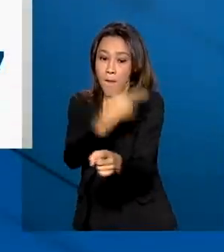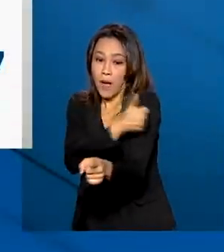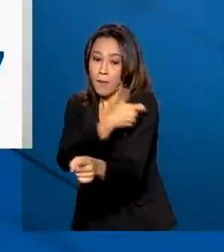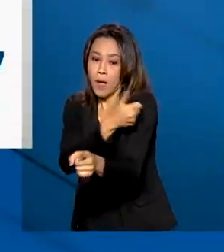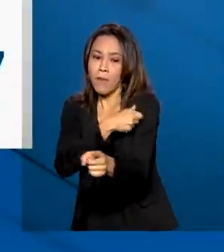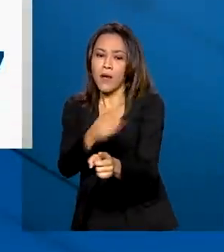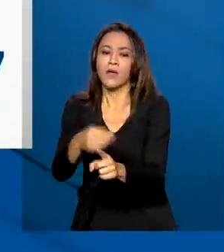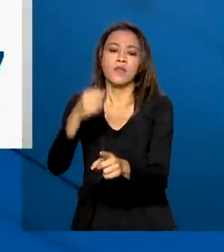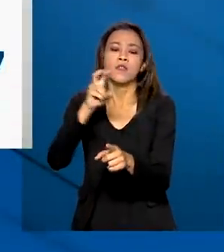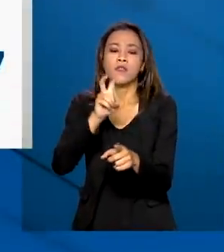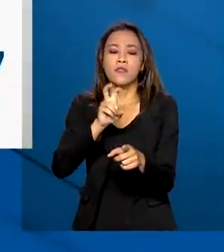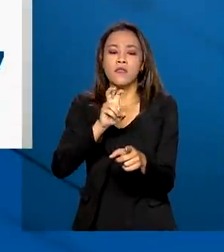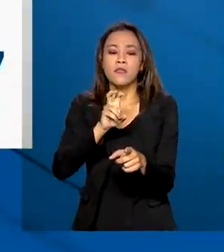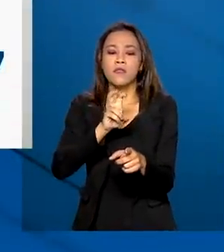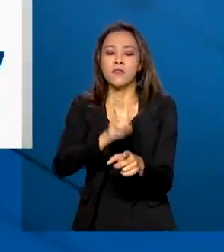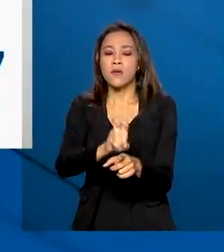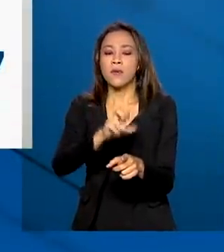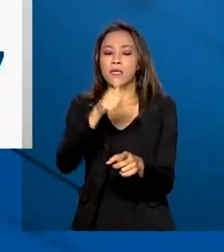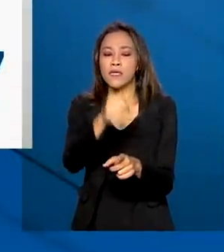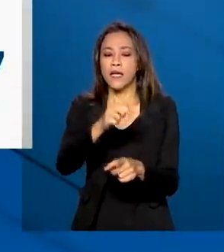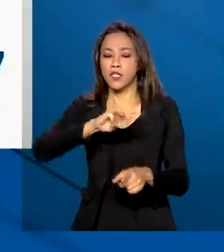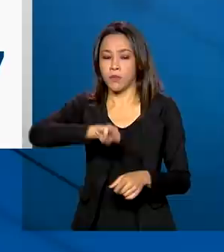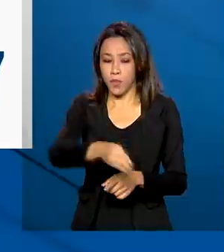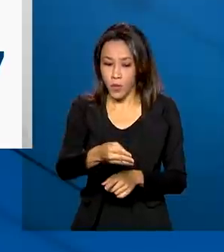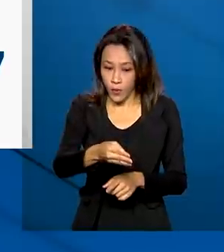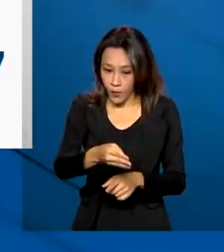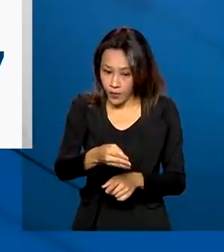57 milhões.